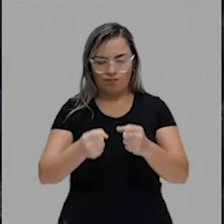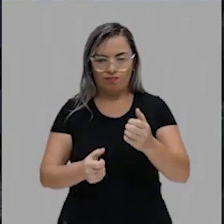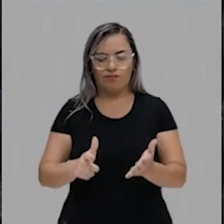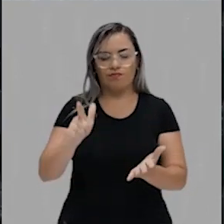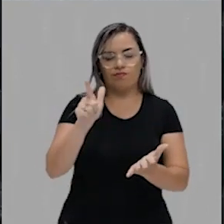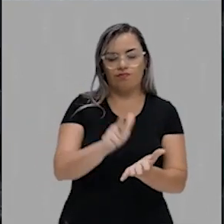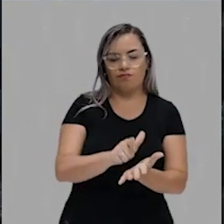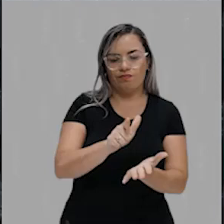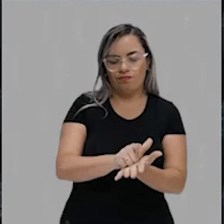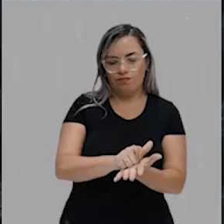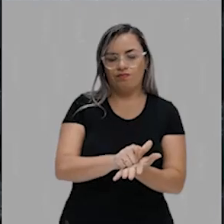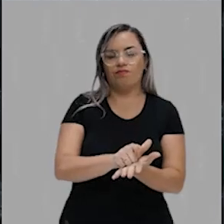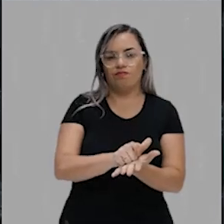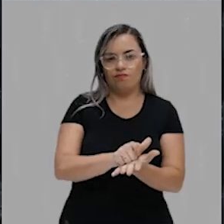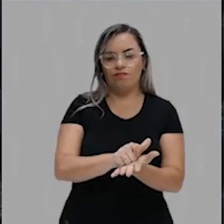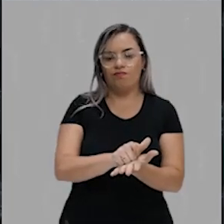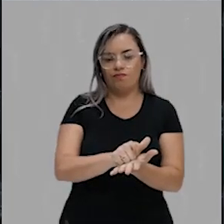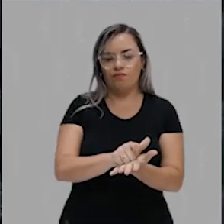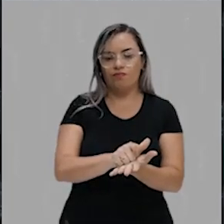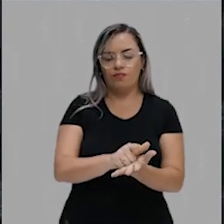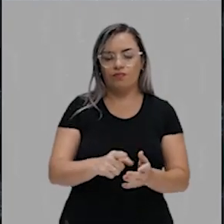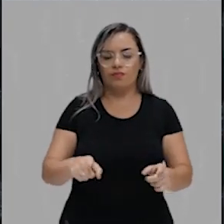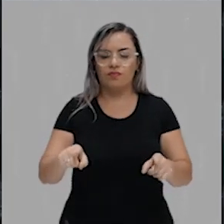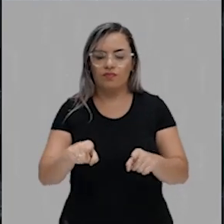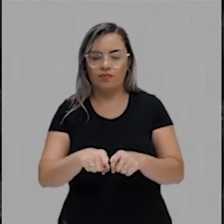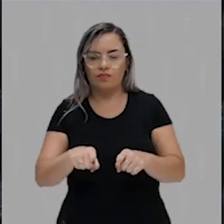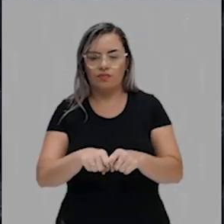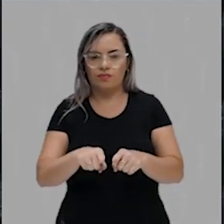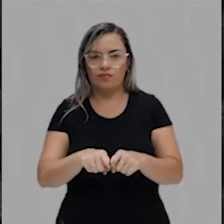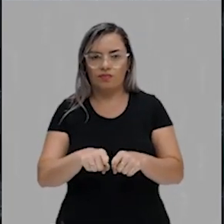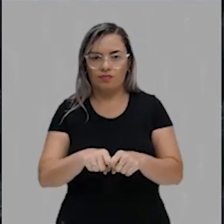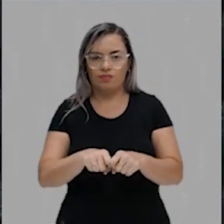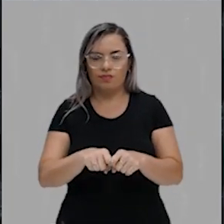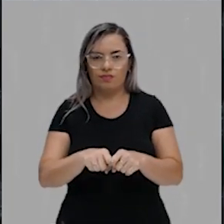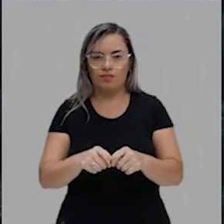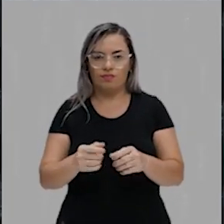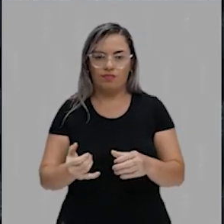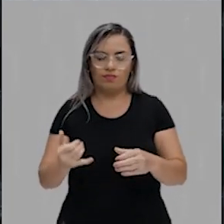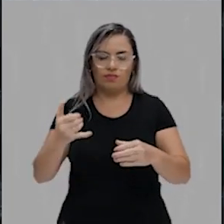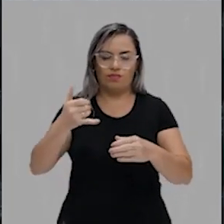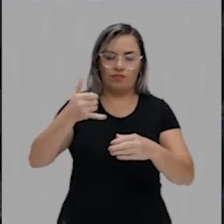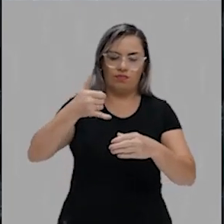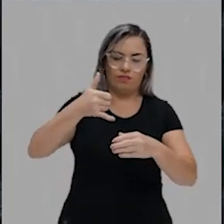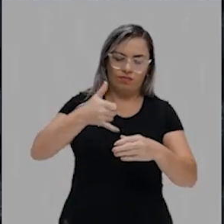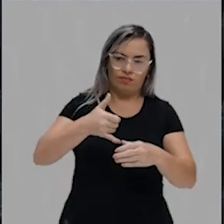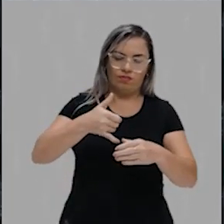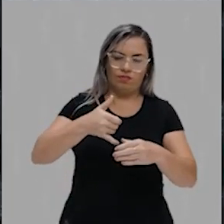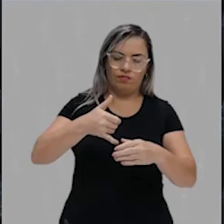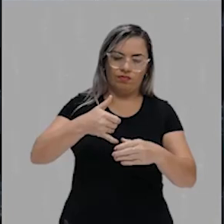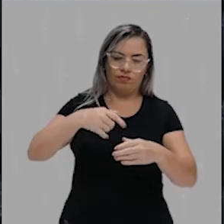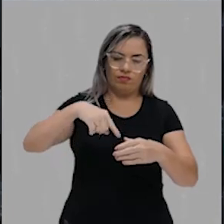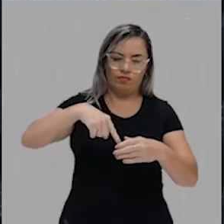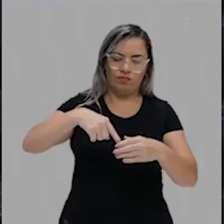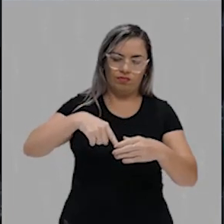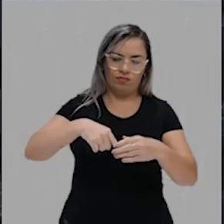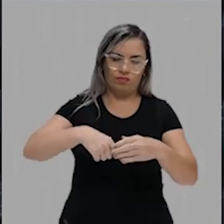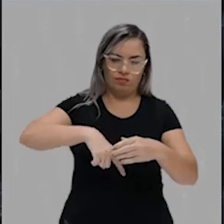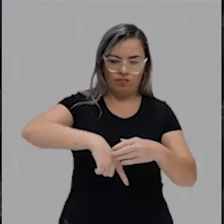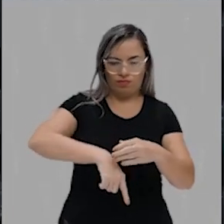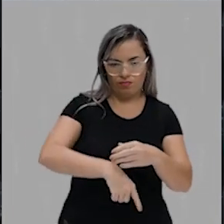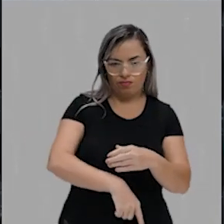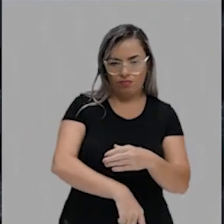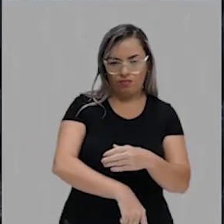de poluentes atmosféricos. E também nós temos as refinarias, que são aquelas indústrias que fazem o processo